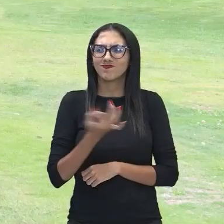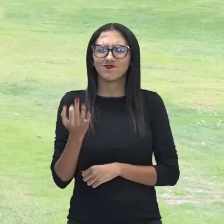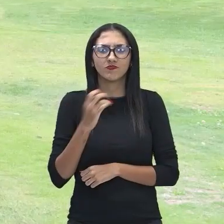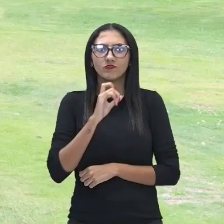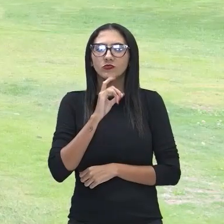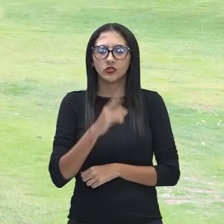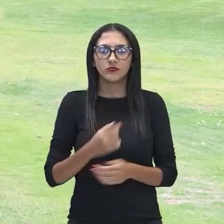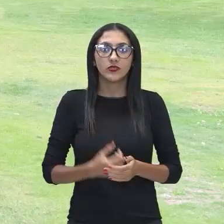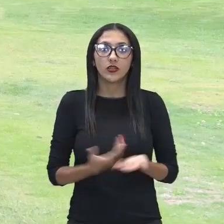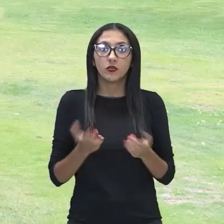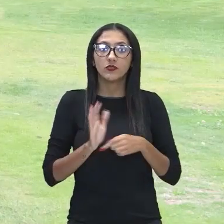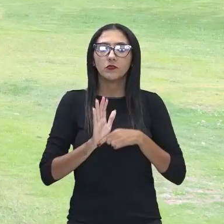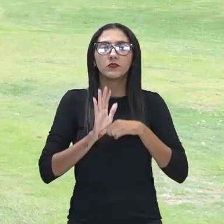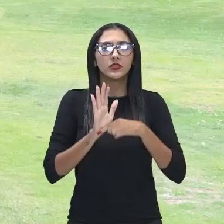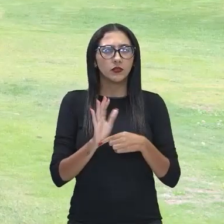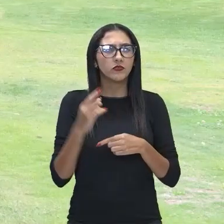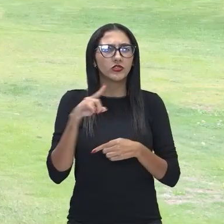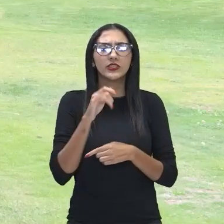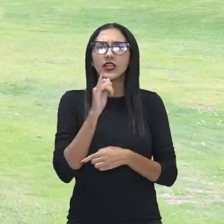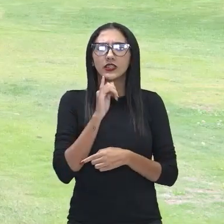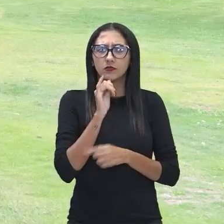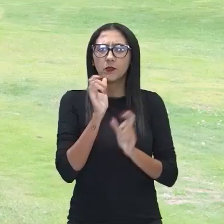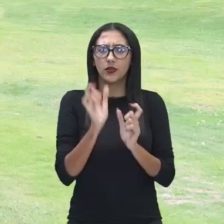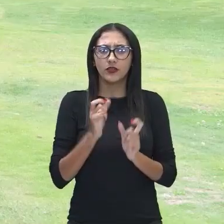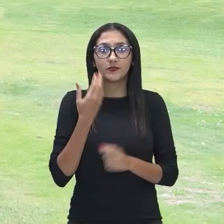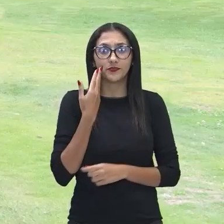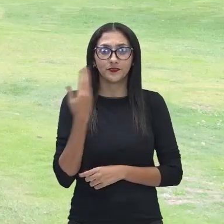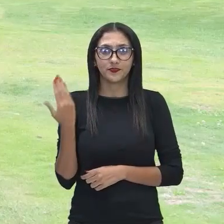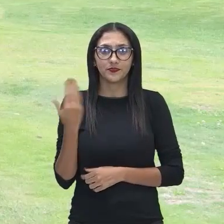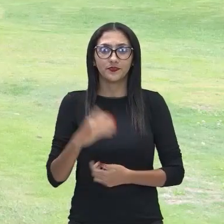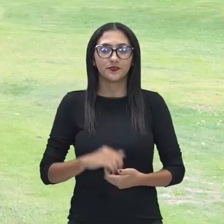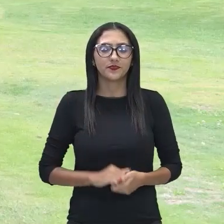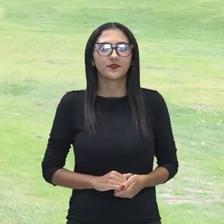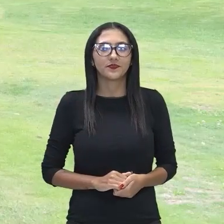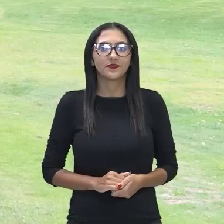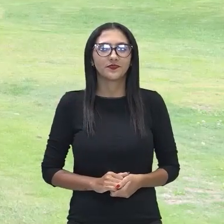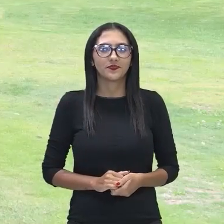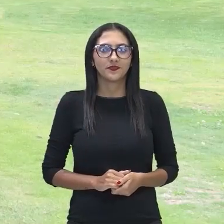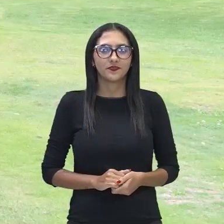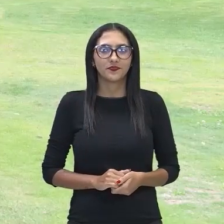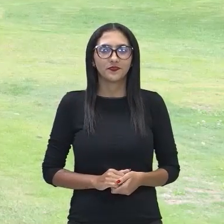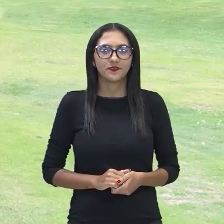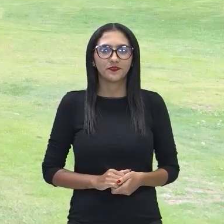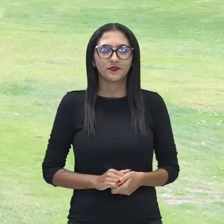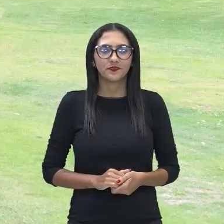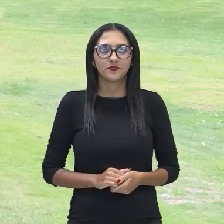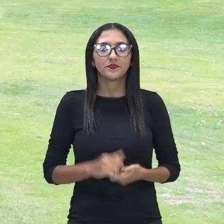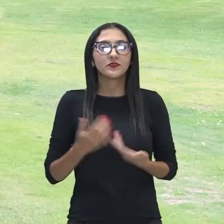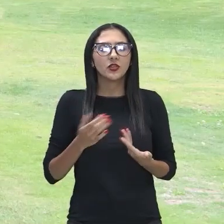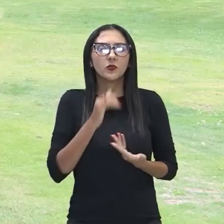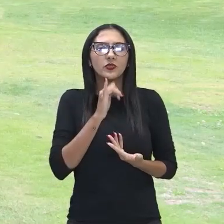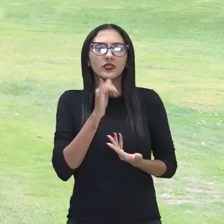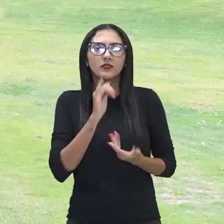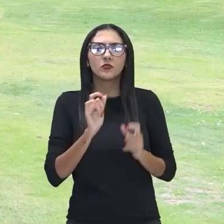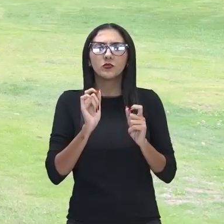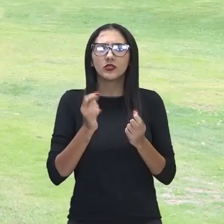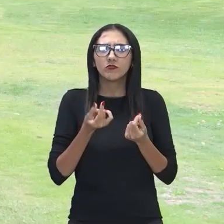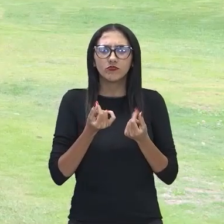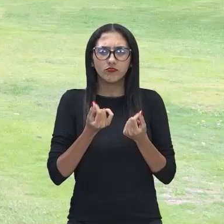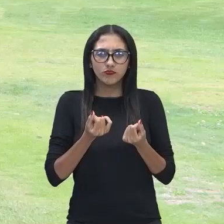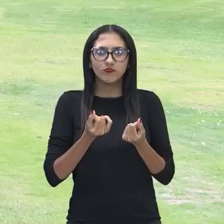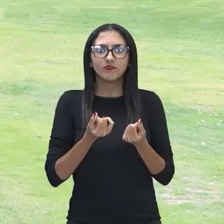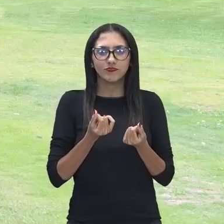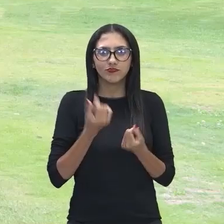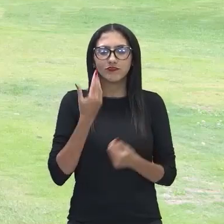vocês um exemplo de uncountable noun. Então acompanha aqui comigo. Então olha só, um exemplo de uncountable noun é